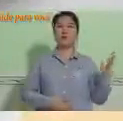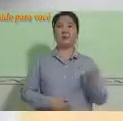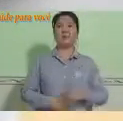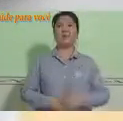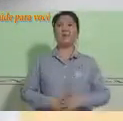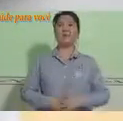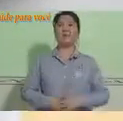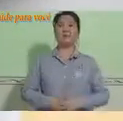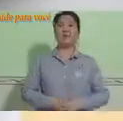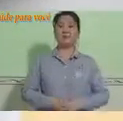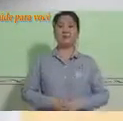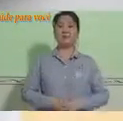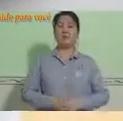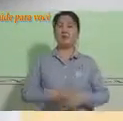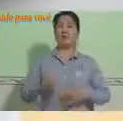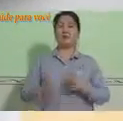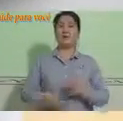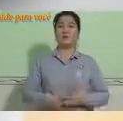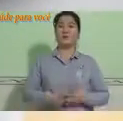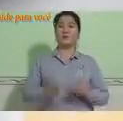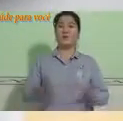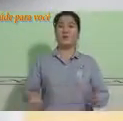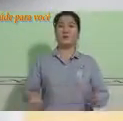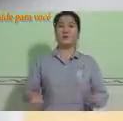a diarreia e o vômito.